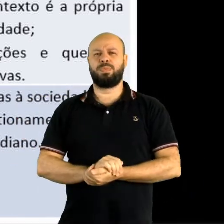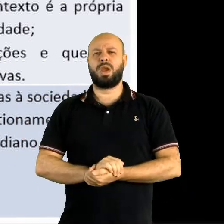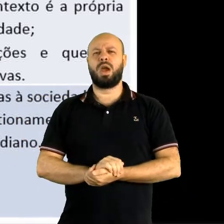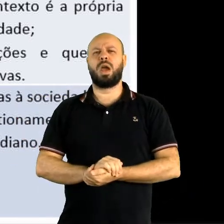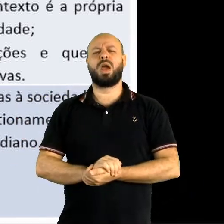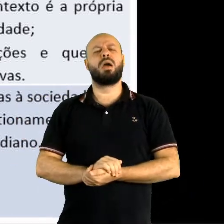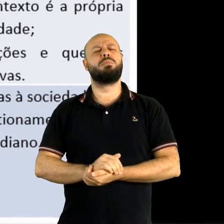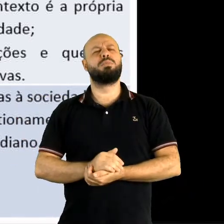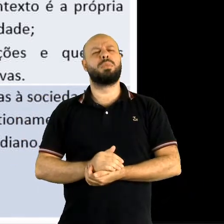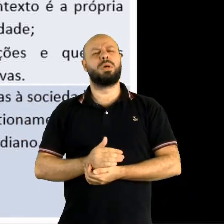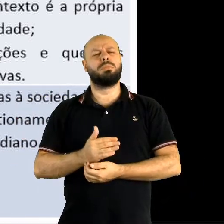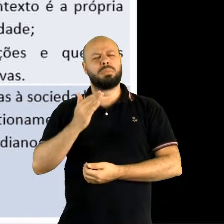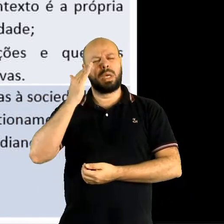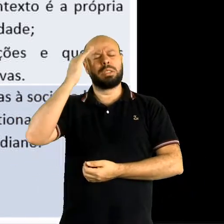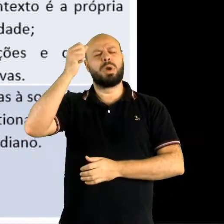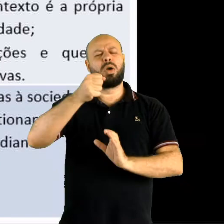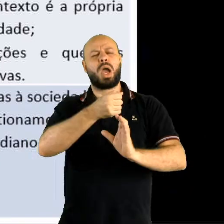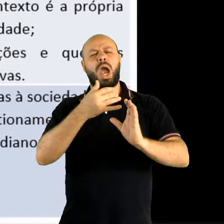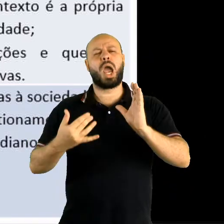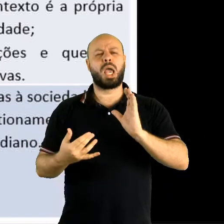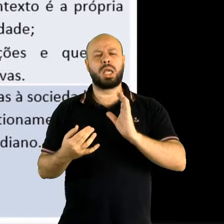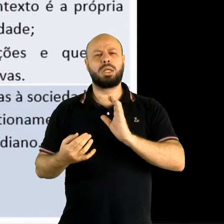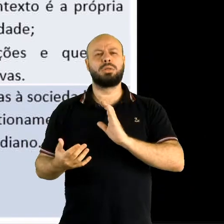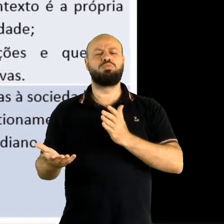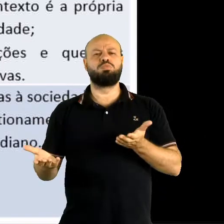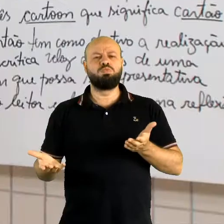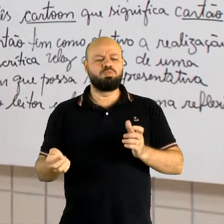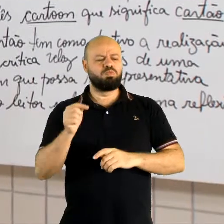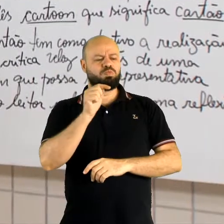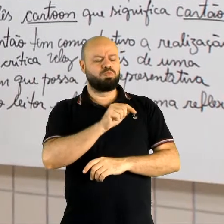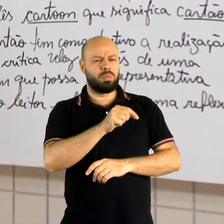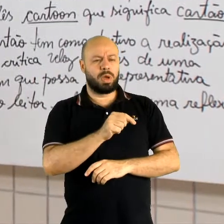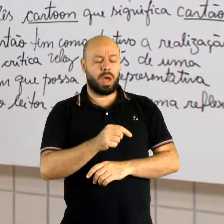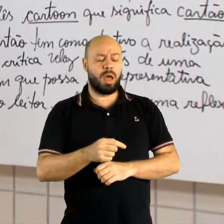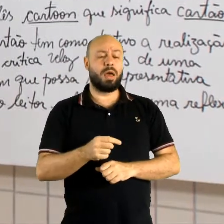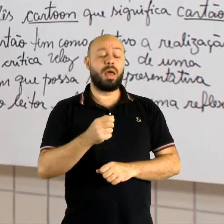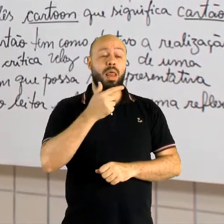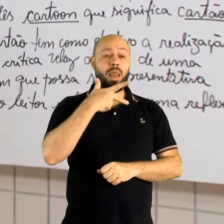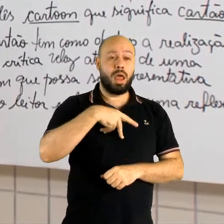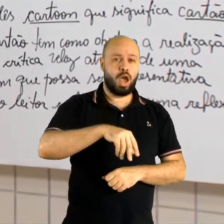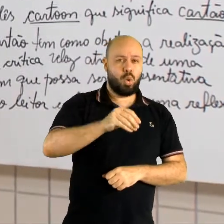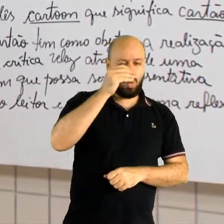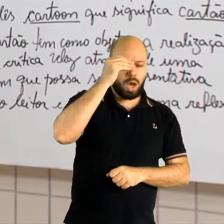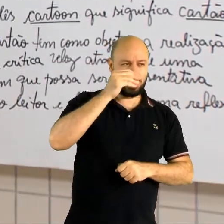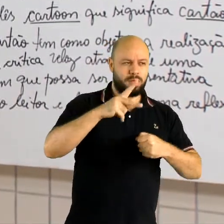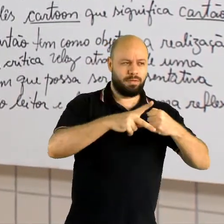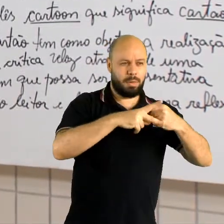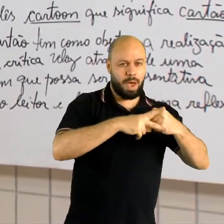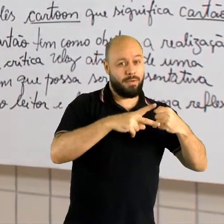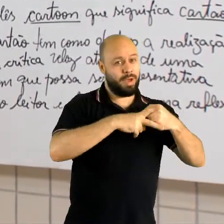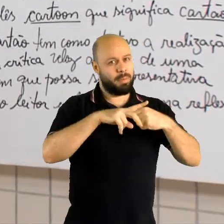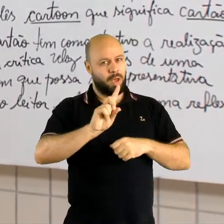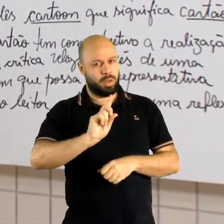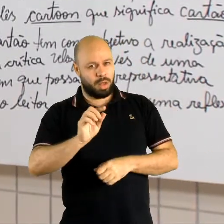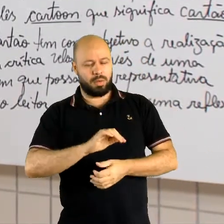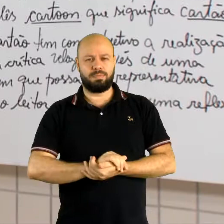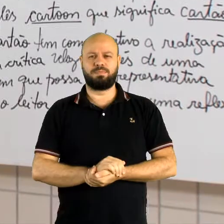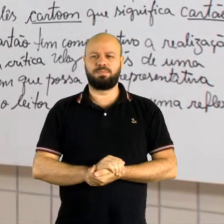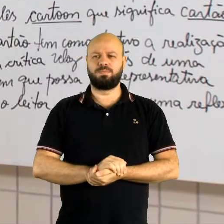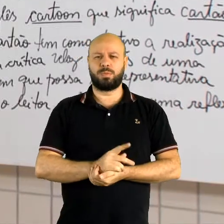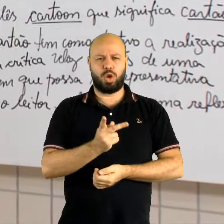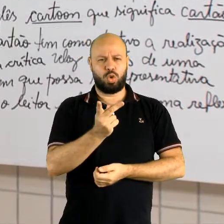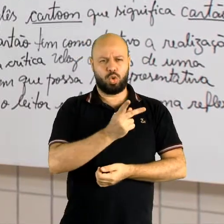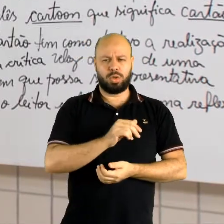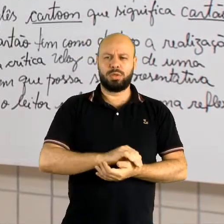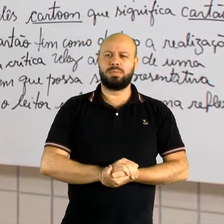charge: linguagem verbal e não verbal, que é assuntos que nós já trabalhamos em aulas passadas. A linguagem verbal e não